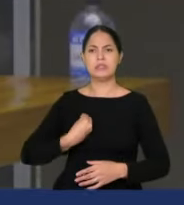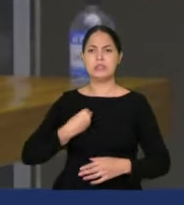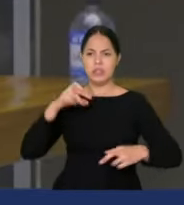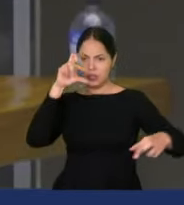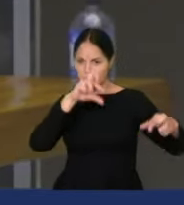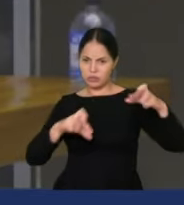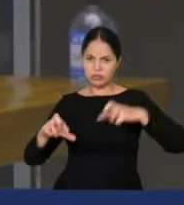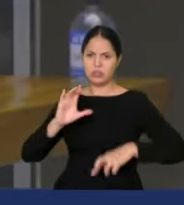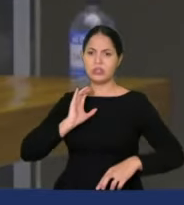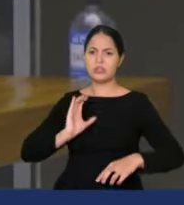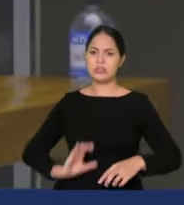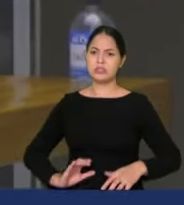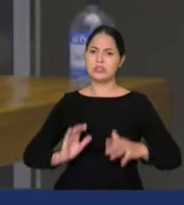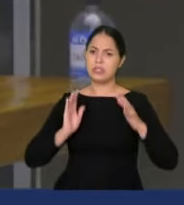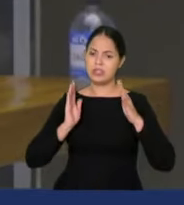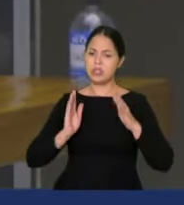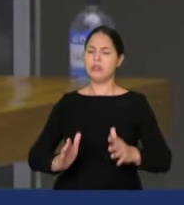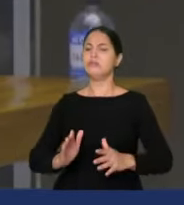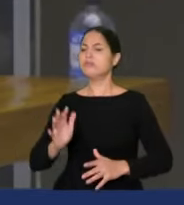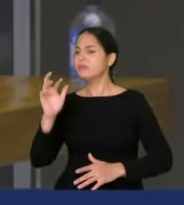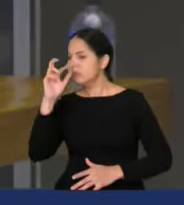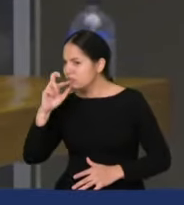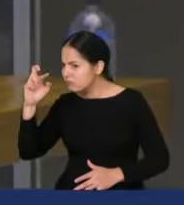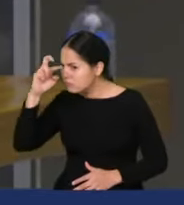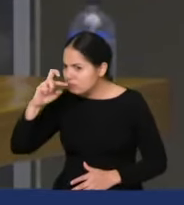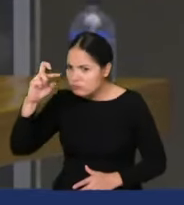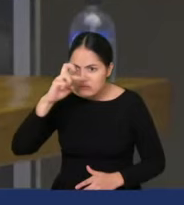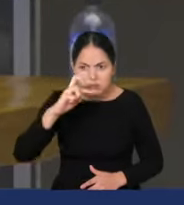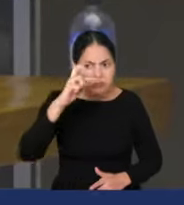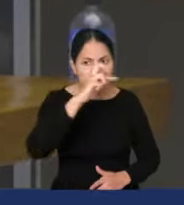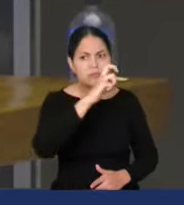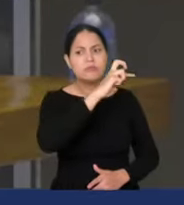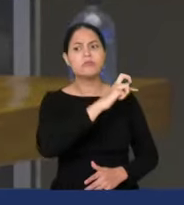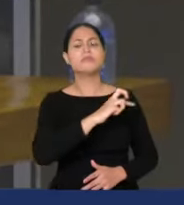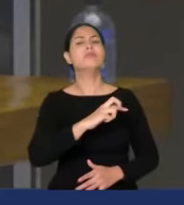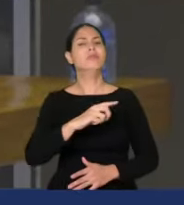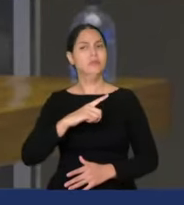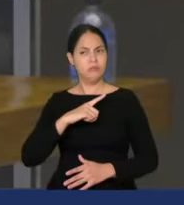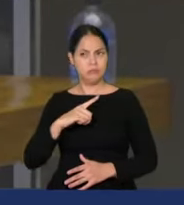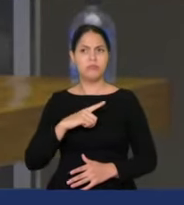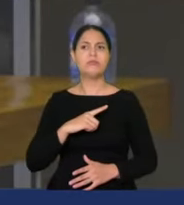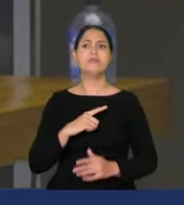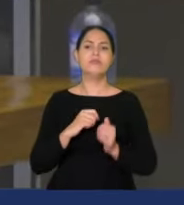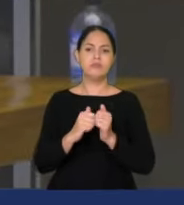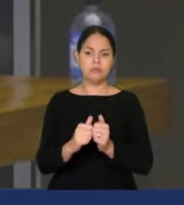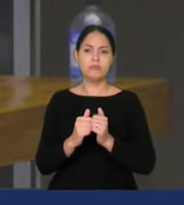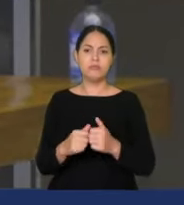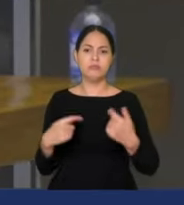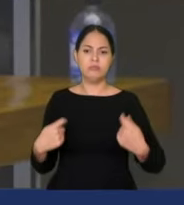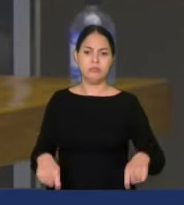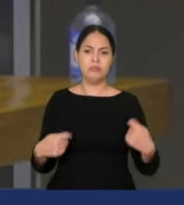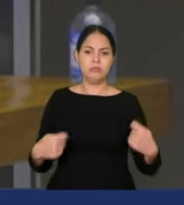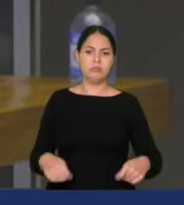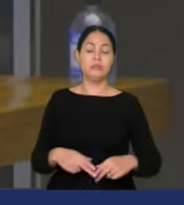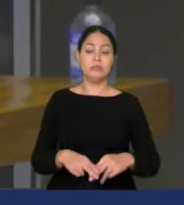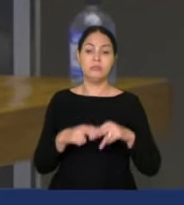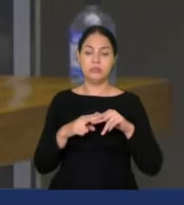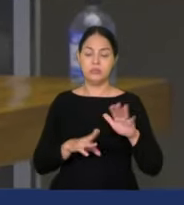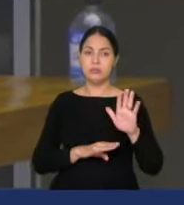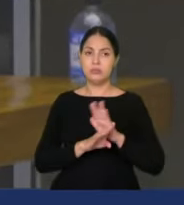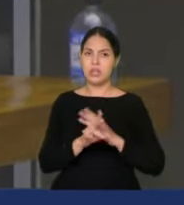estar lá acompanhando essa precificação, porque essa venda das